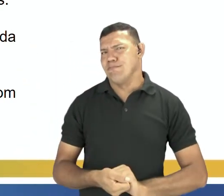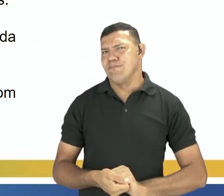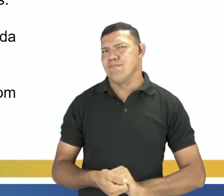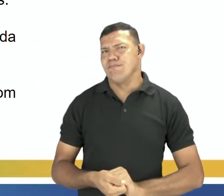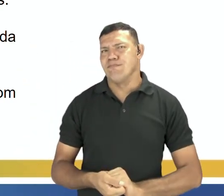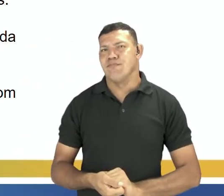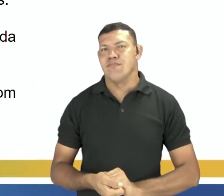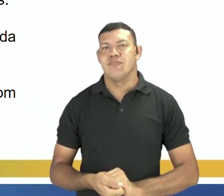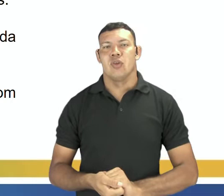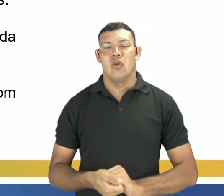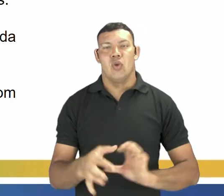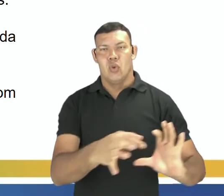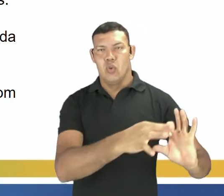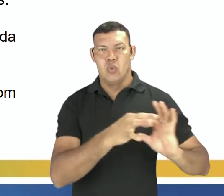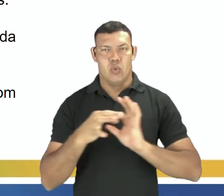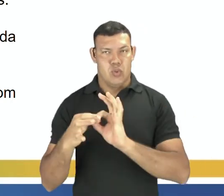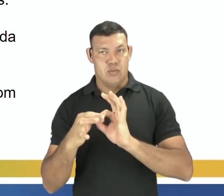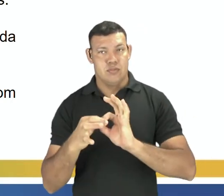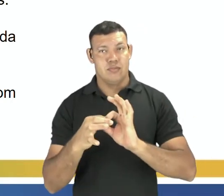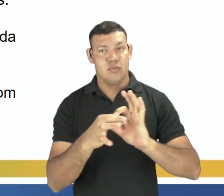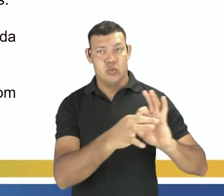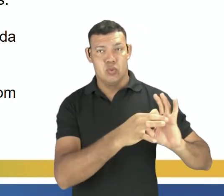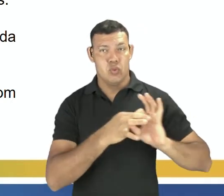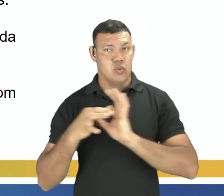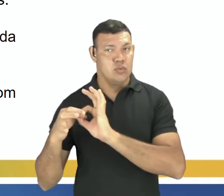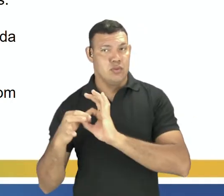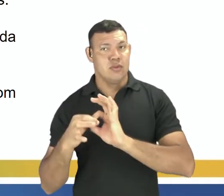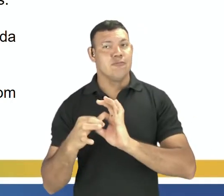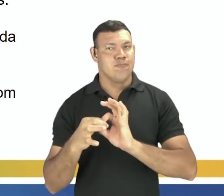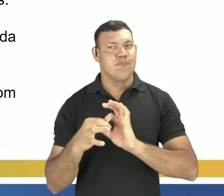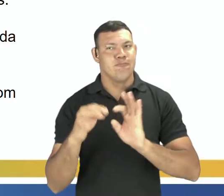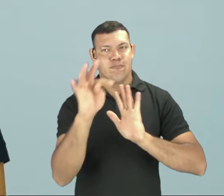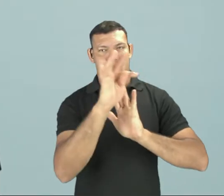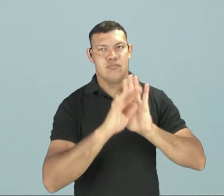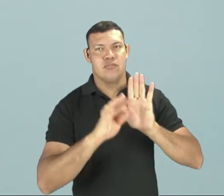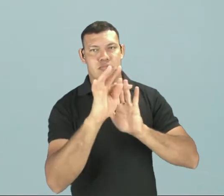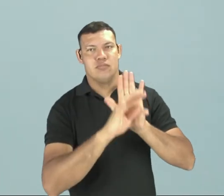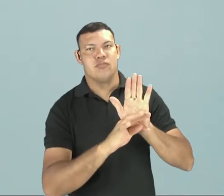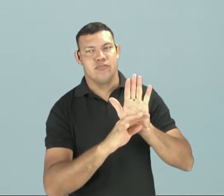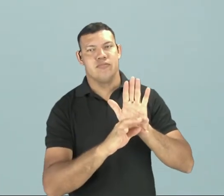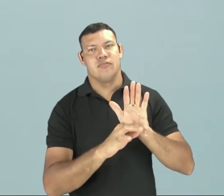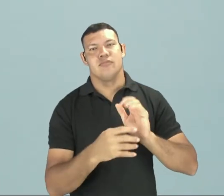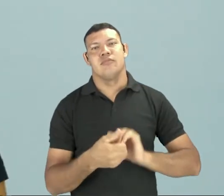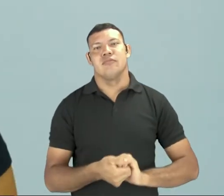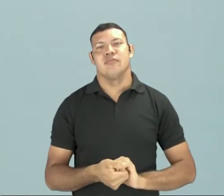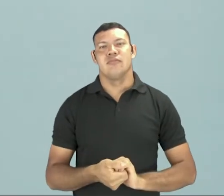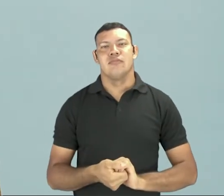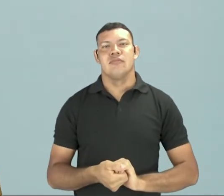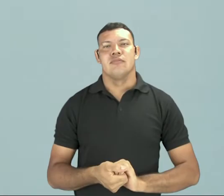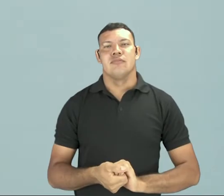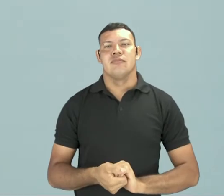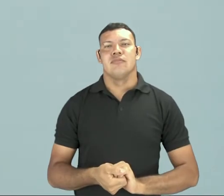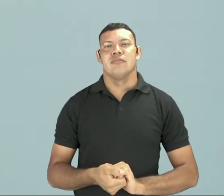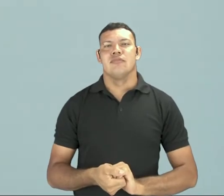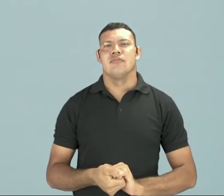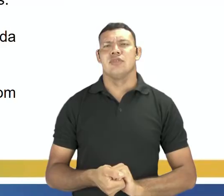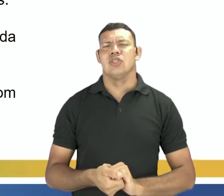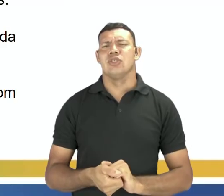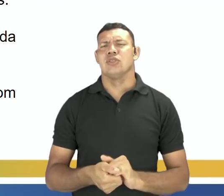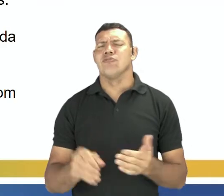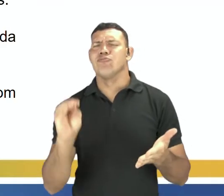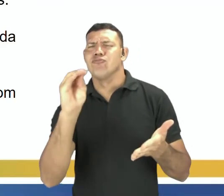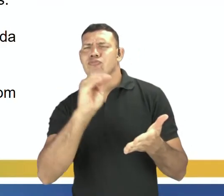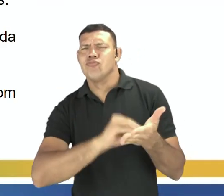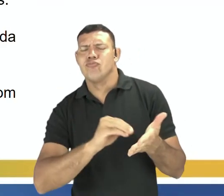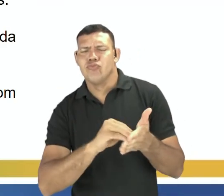entender? No contexto, ou seja, no nosso texto aí, no momento em que ele falou pela. Falta de aproximação